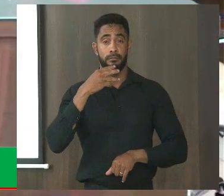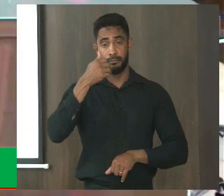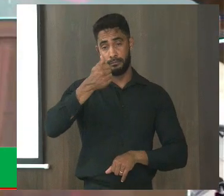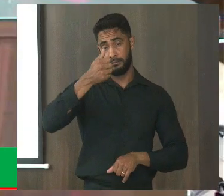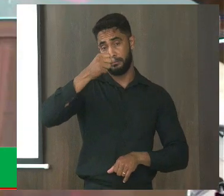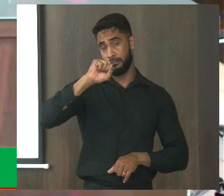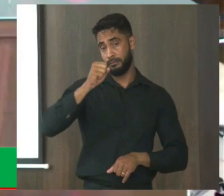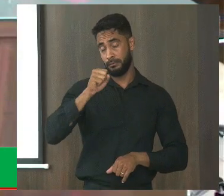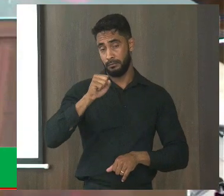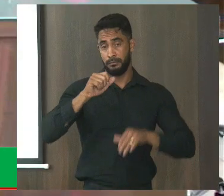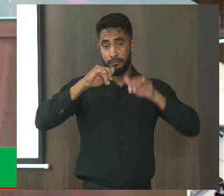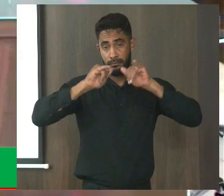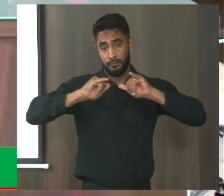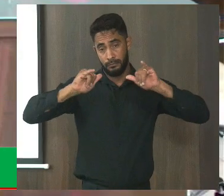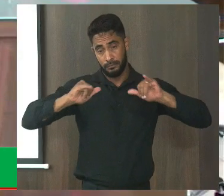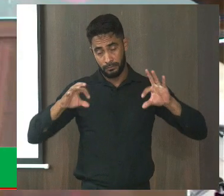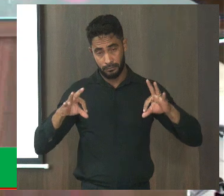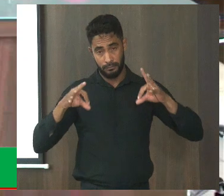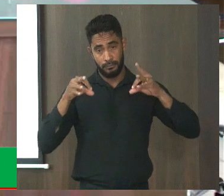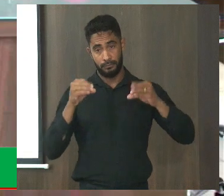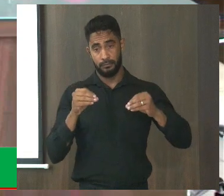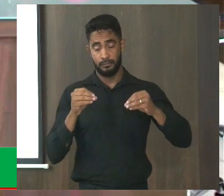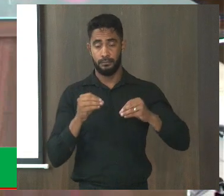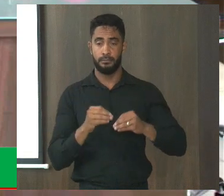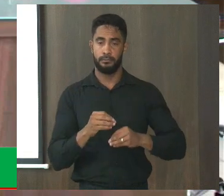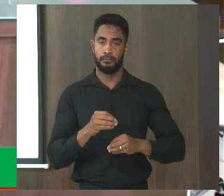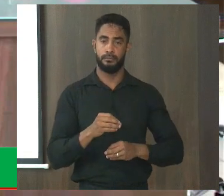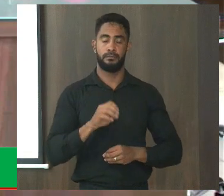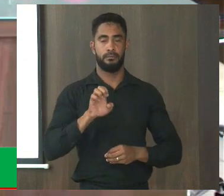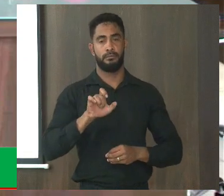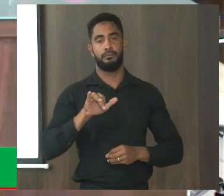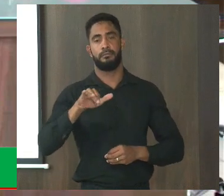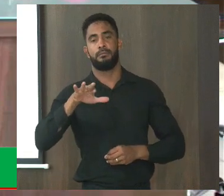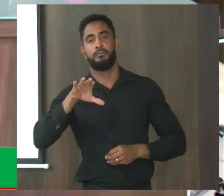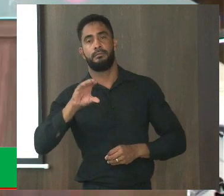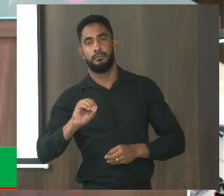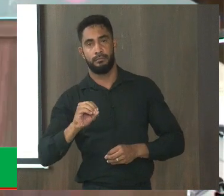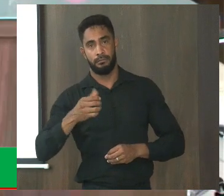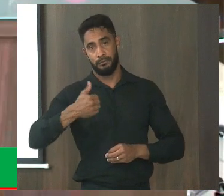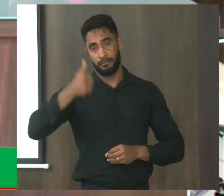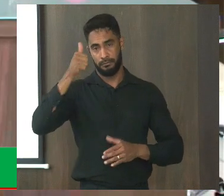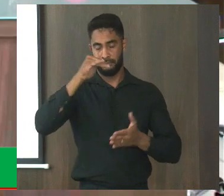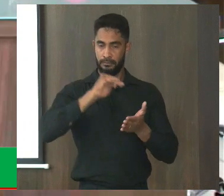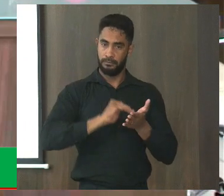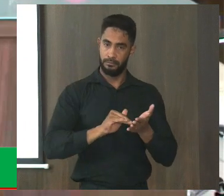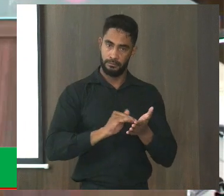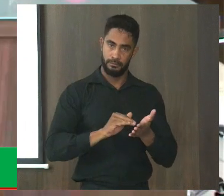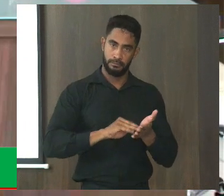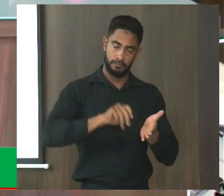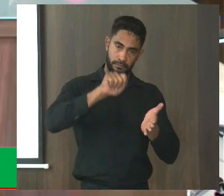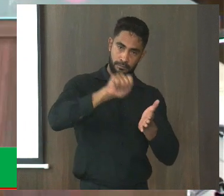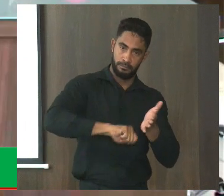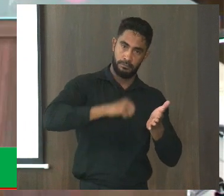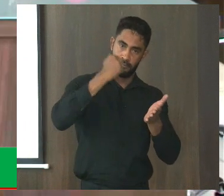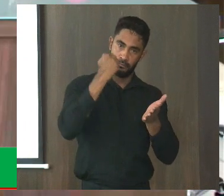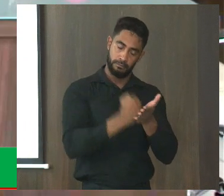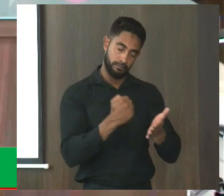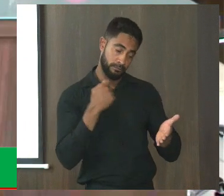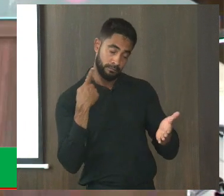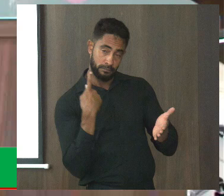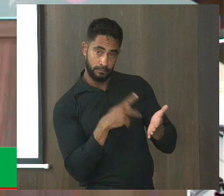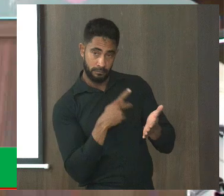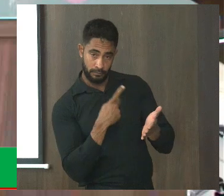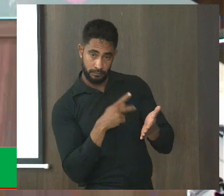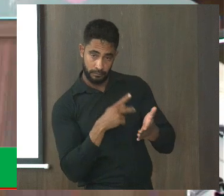horas, com pauta do dia a ser anunciada posteriormente. Eu, Elismácio Borges Ferreira, primeiro secretário, lavrei a presente ata que, lida e aprovada,